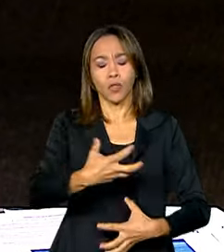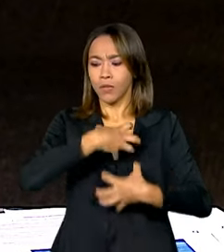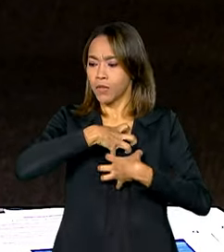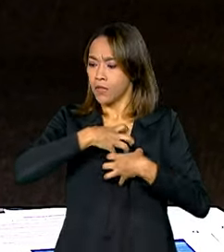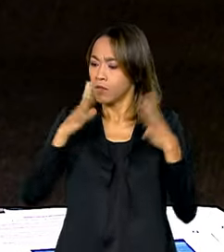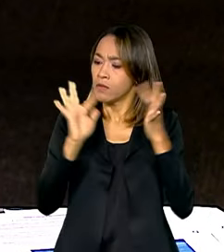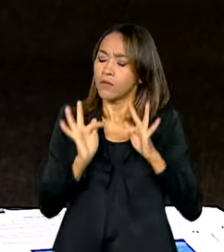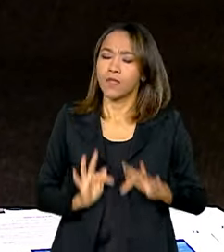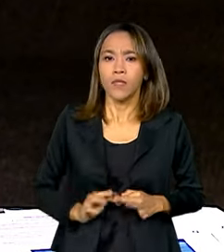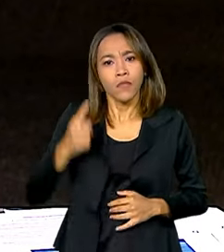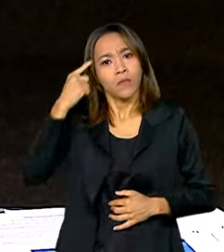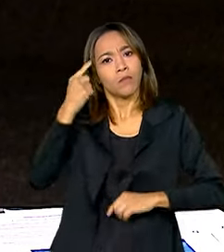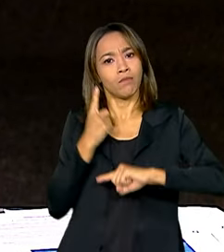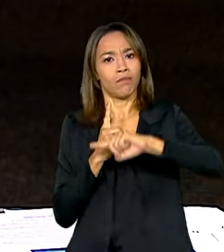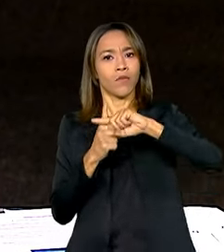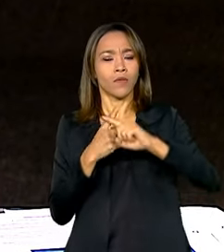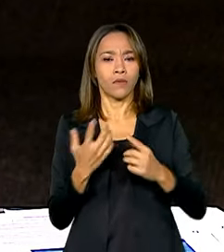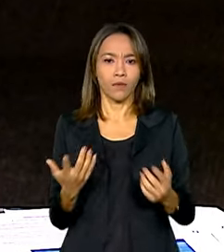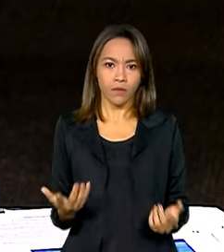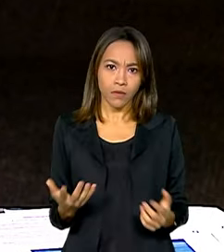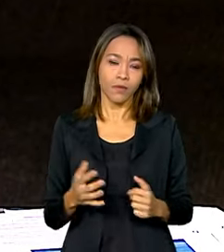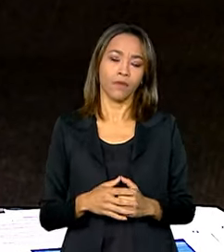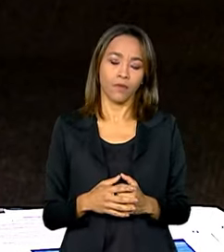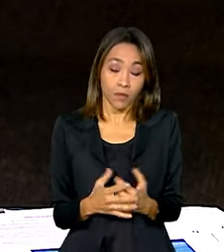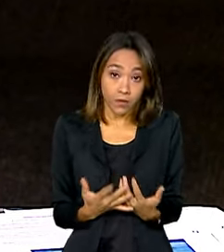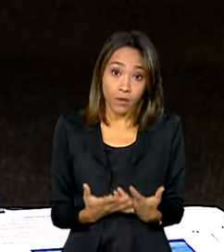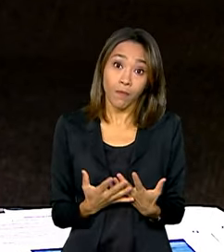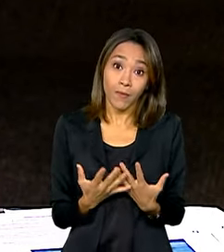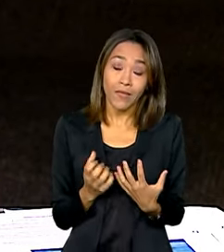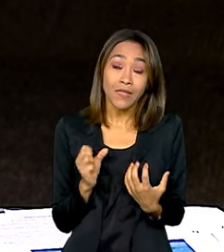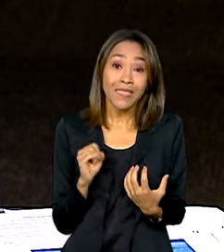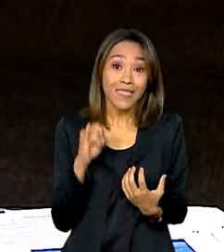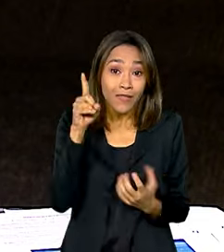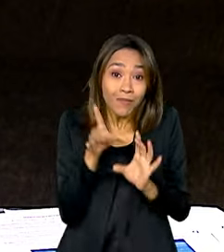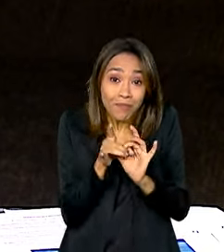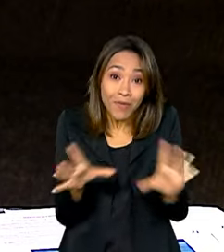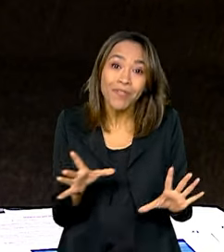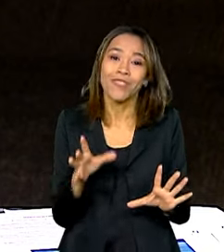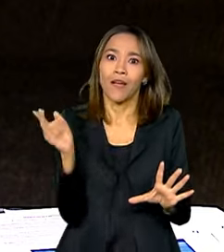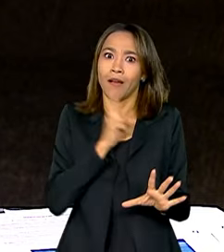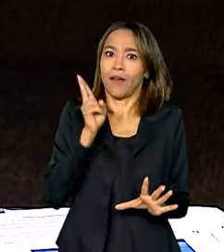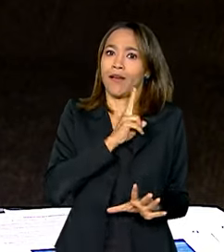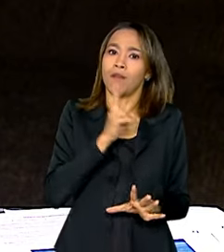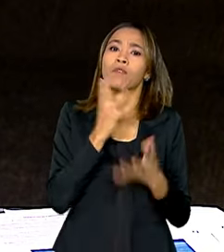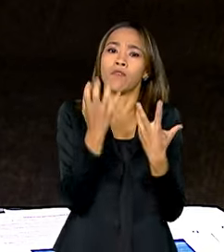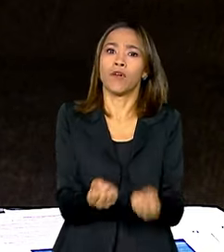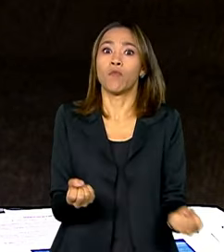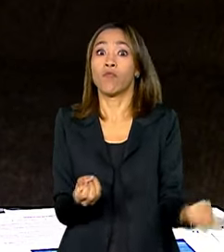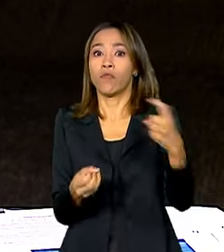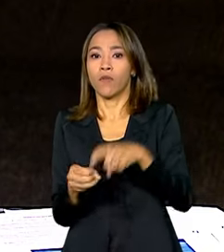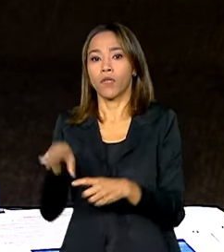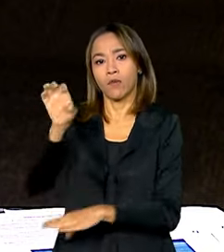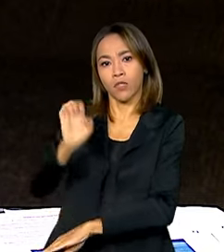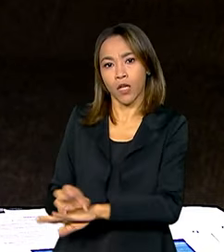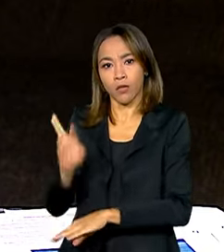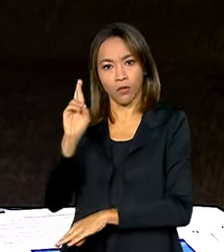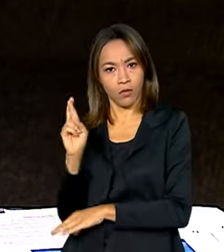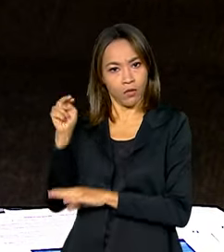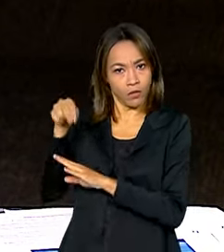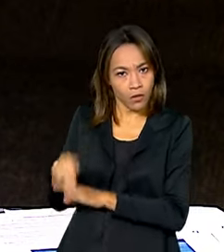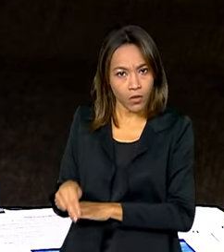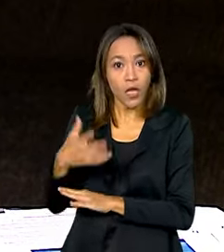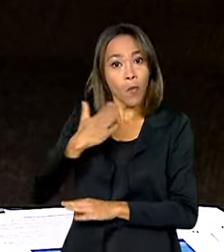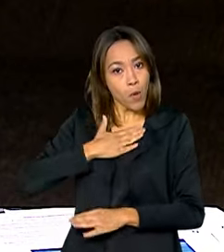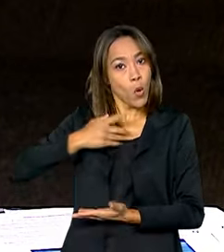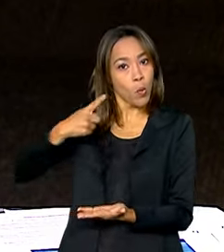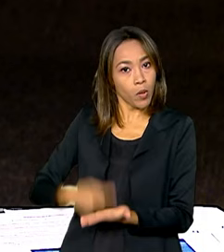feliz e otimista. Então nós vamos, se Deus quiser, muito rapidamente voltar ao Rio Grande do Norte. Esse foi um compromisso meu